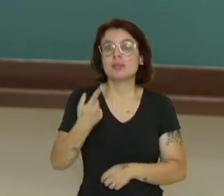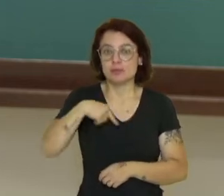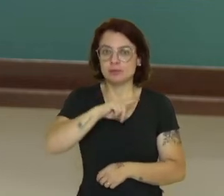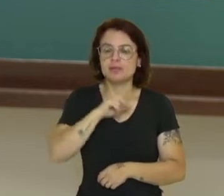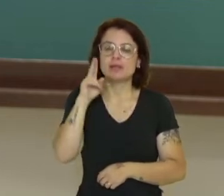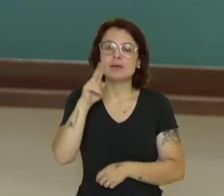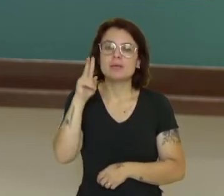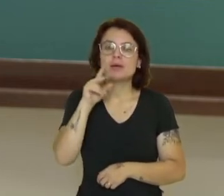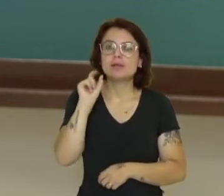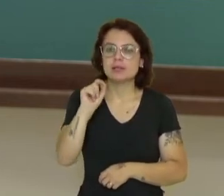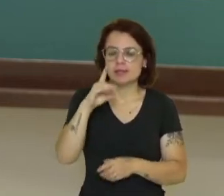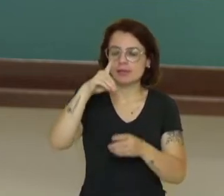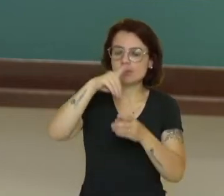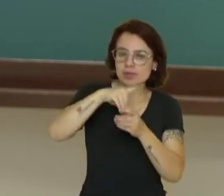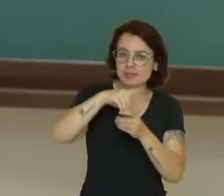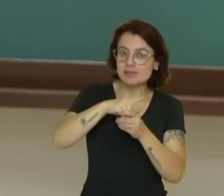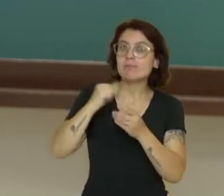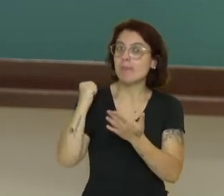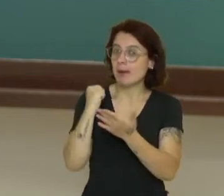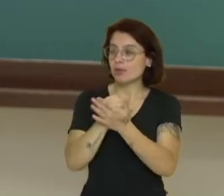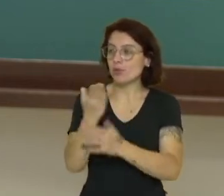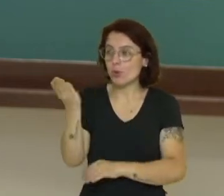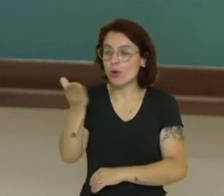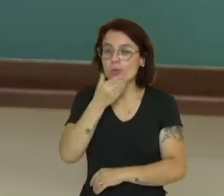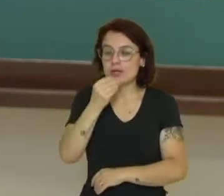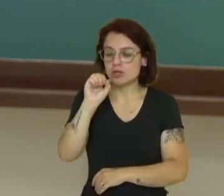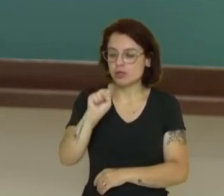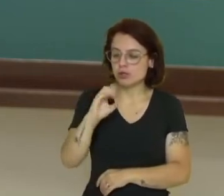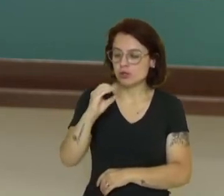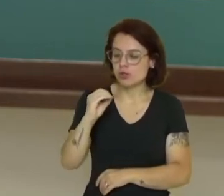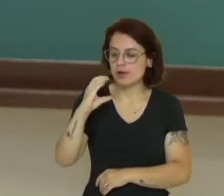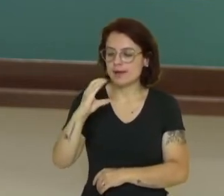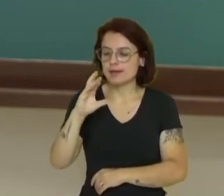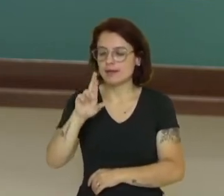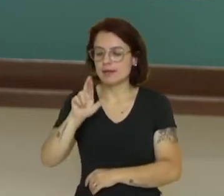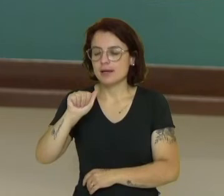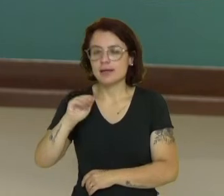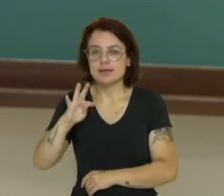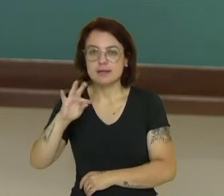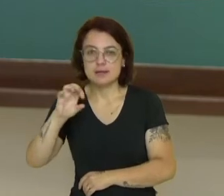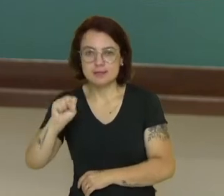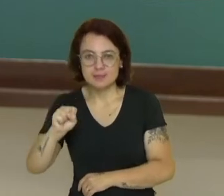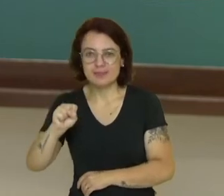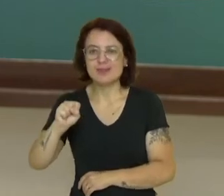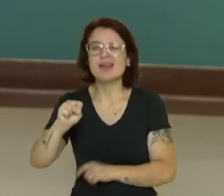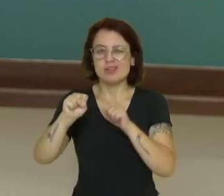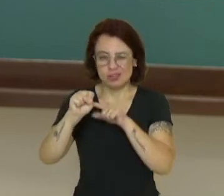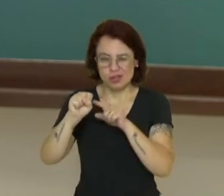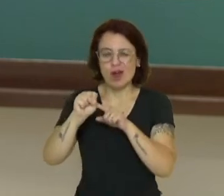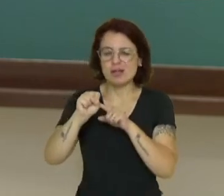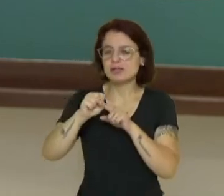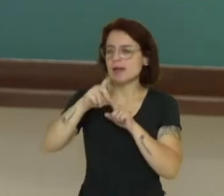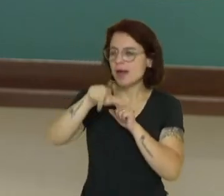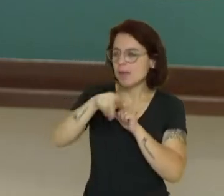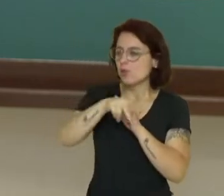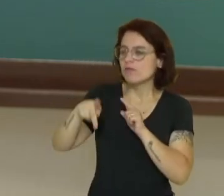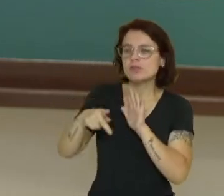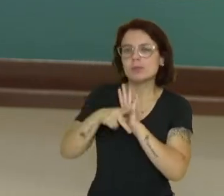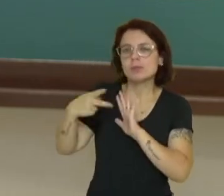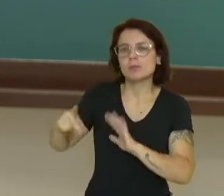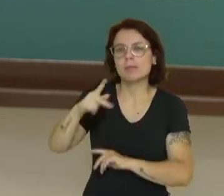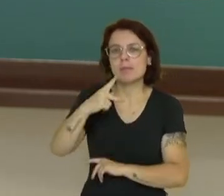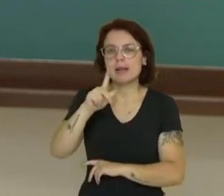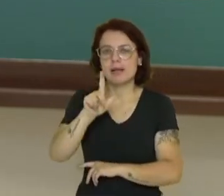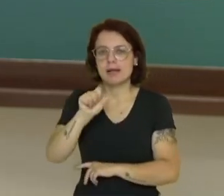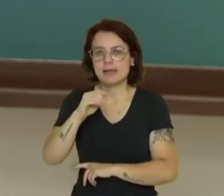que foi a democracia grega que matou Sócrates. Sócrates era o professor do Platão, né?